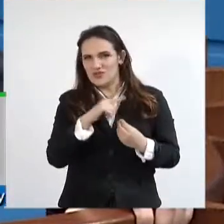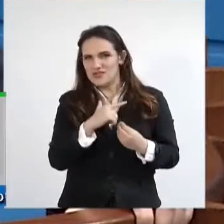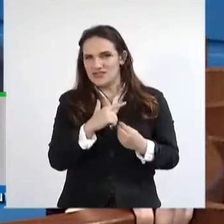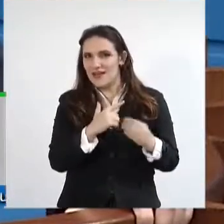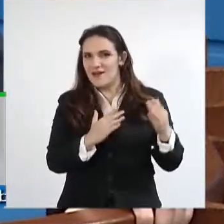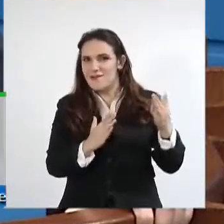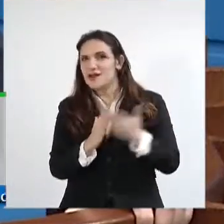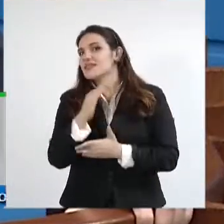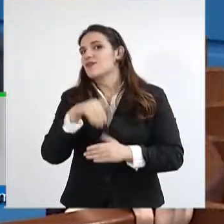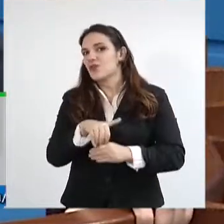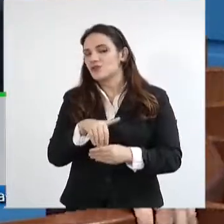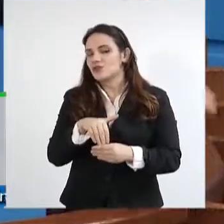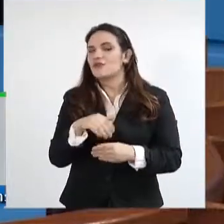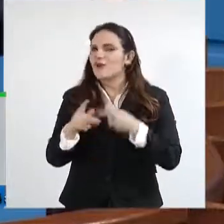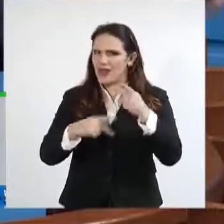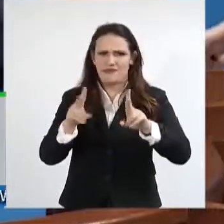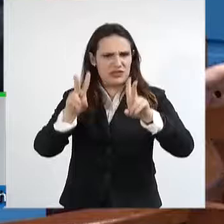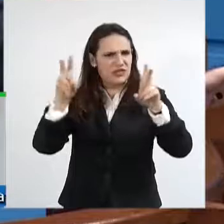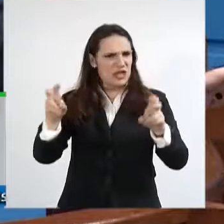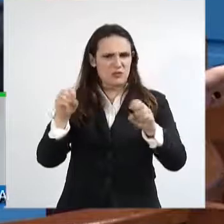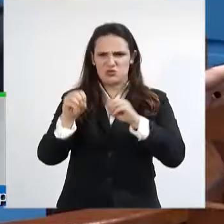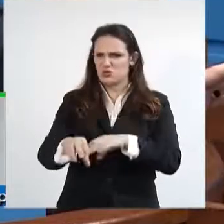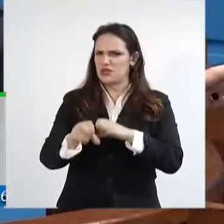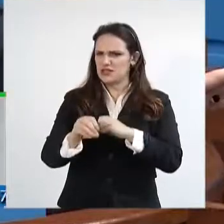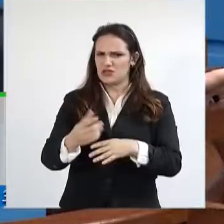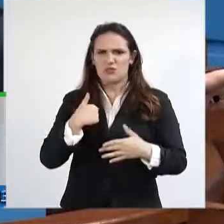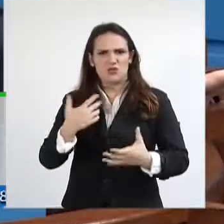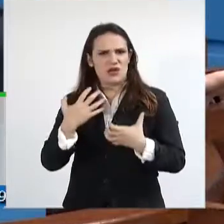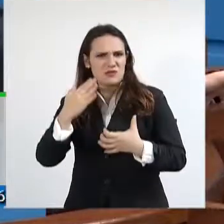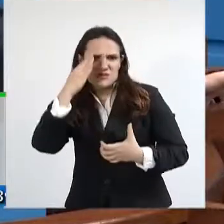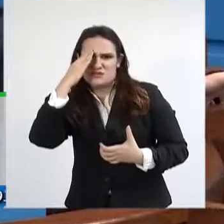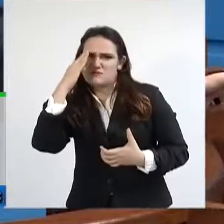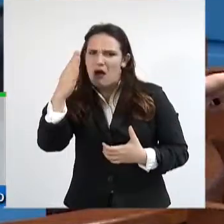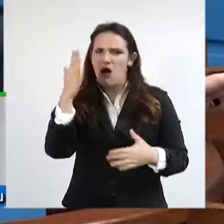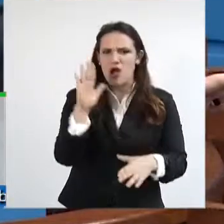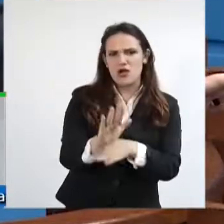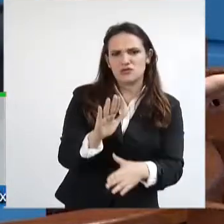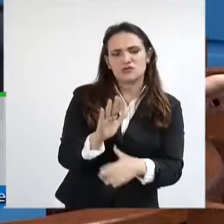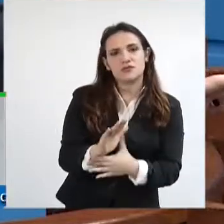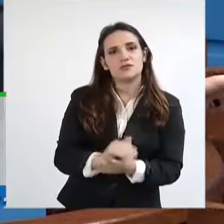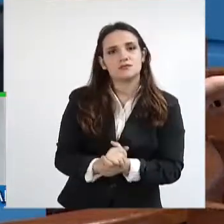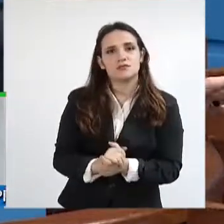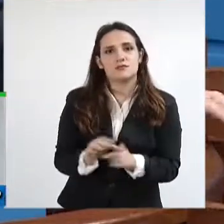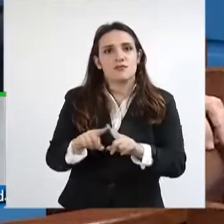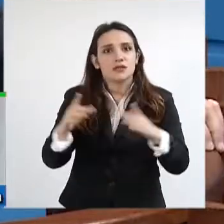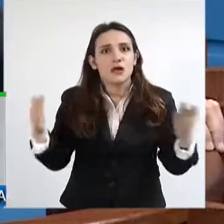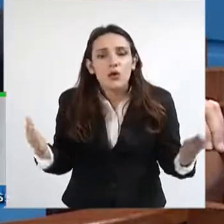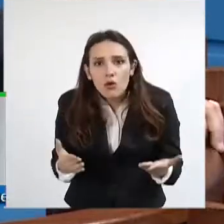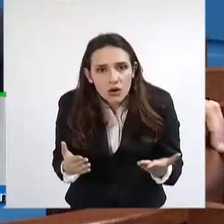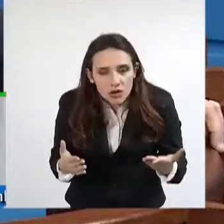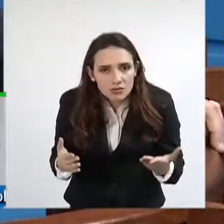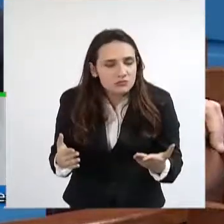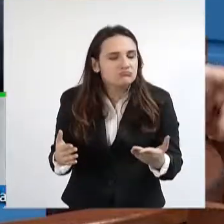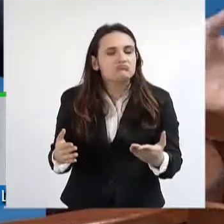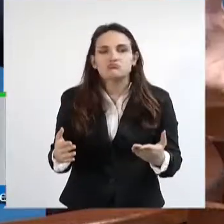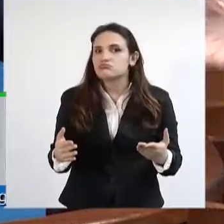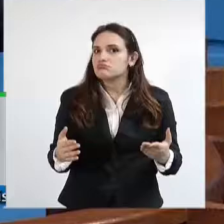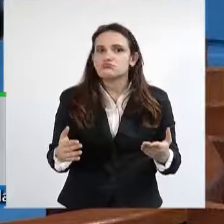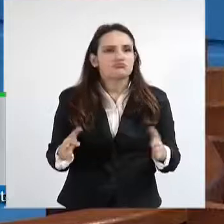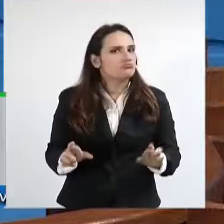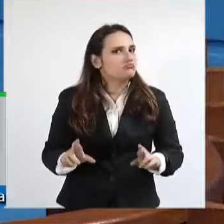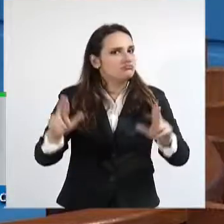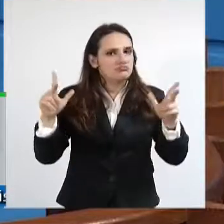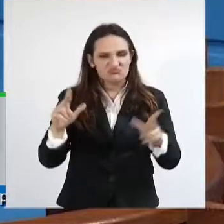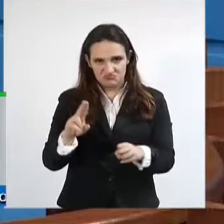priorizavam a educação. Disfarçavam às vezes, né? Agora, este daí, ele